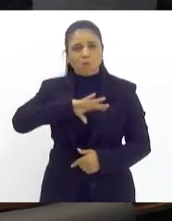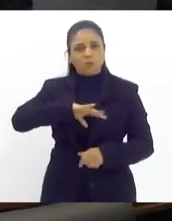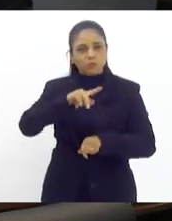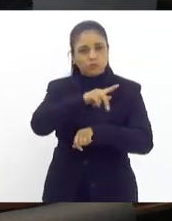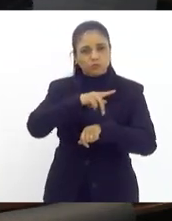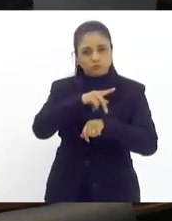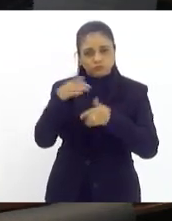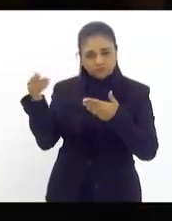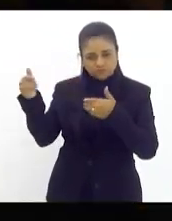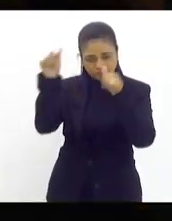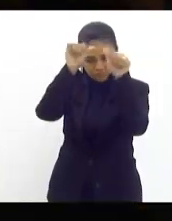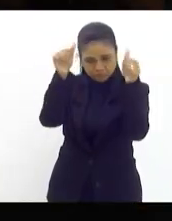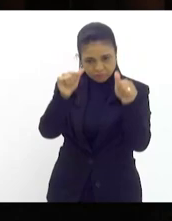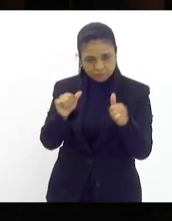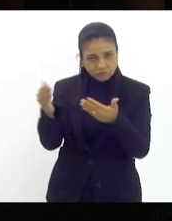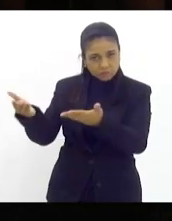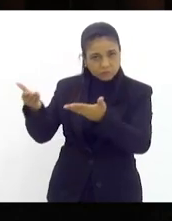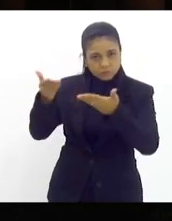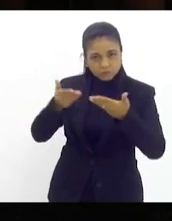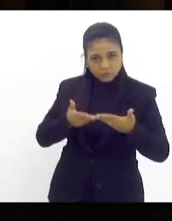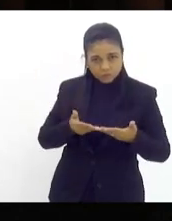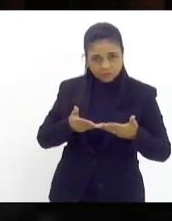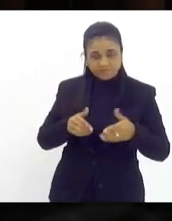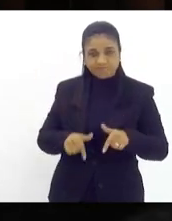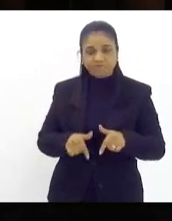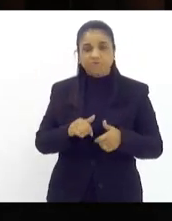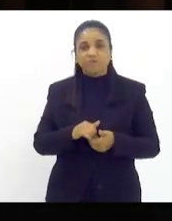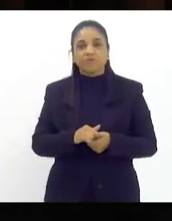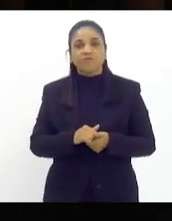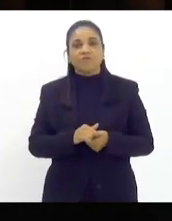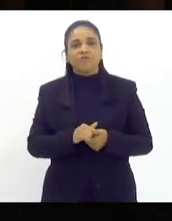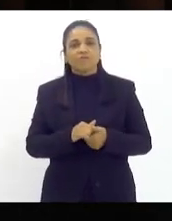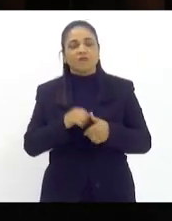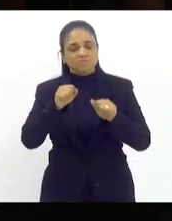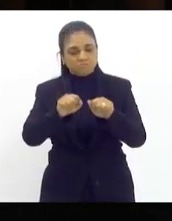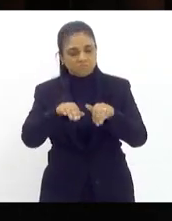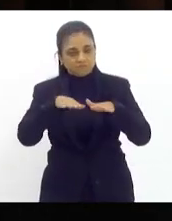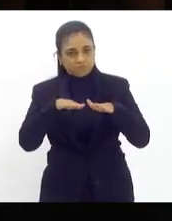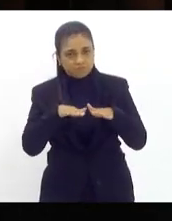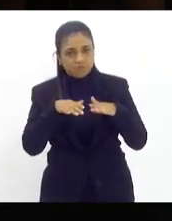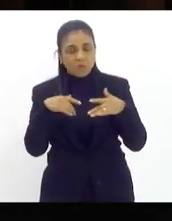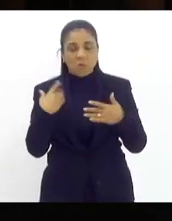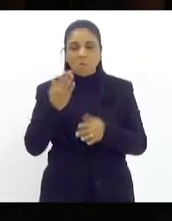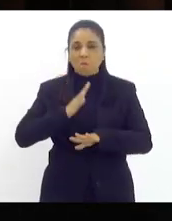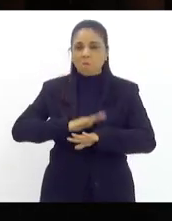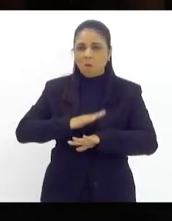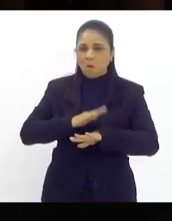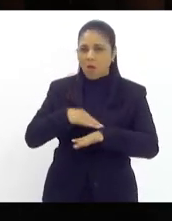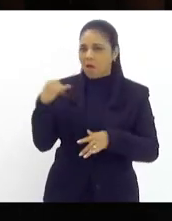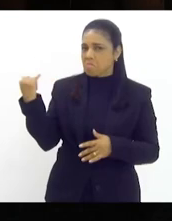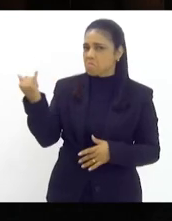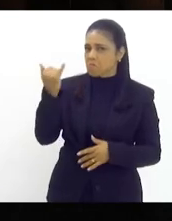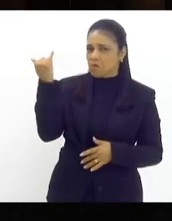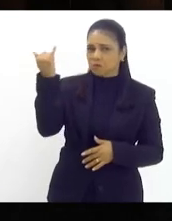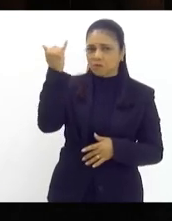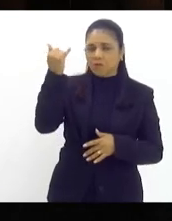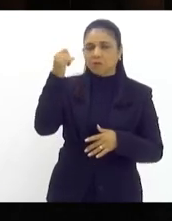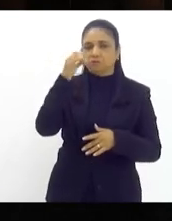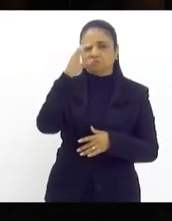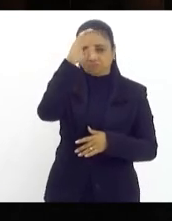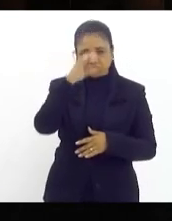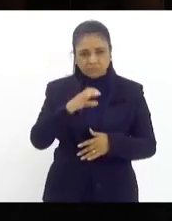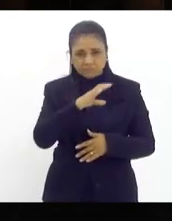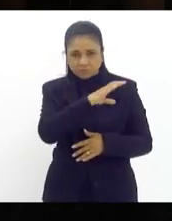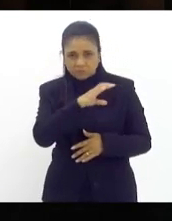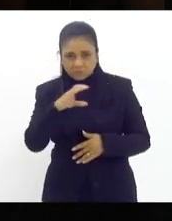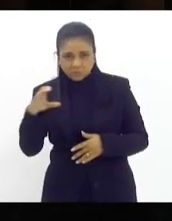Legislativa do Estado do Rio de Janeiro e esse momento é um momento muito importante para todos nós como eu disse católicos mas